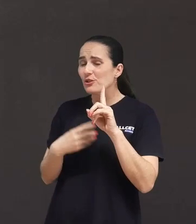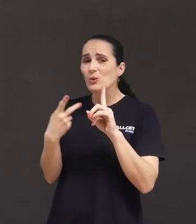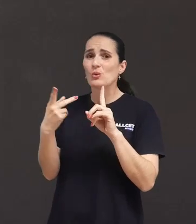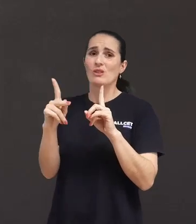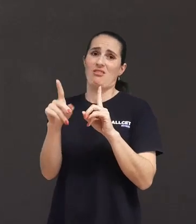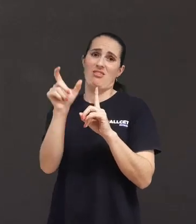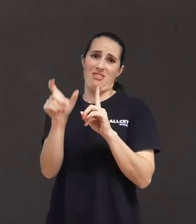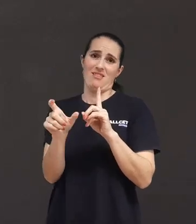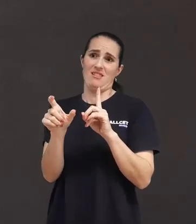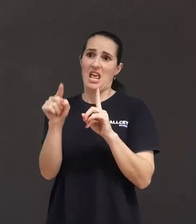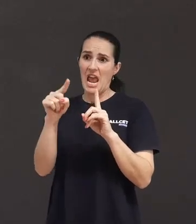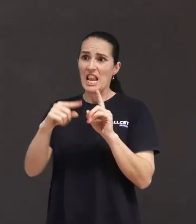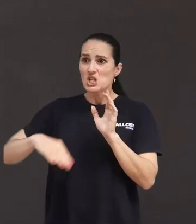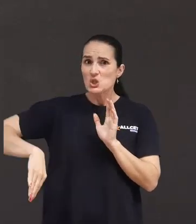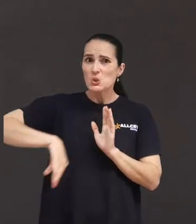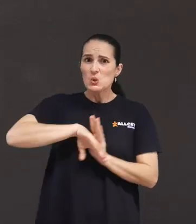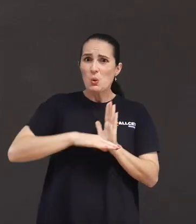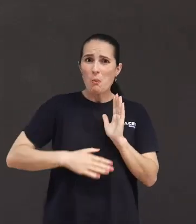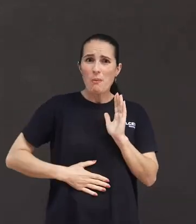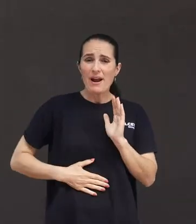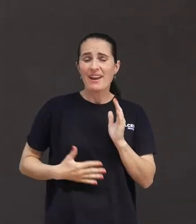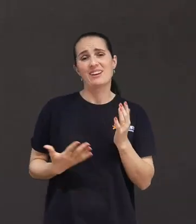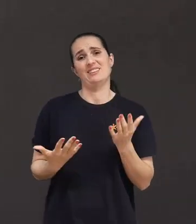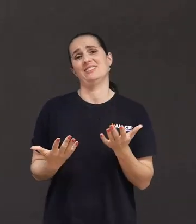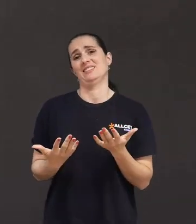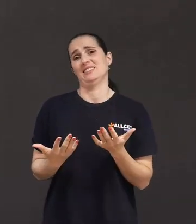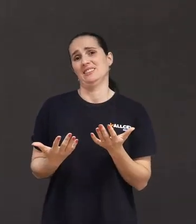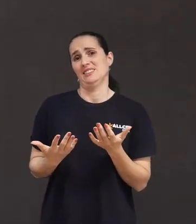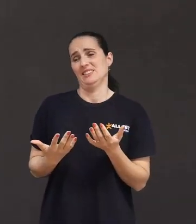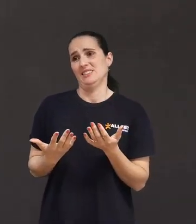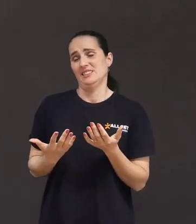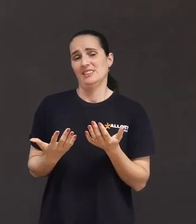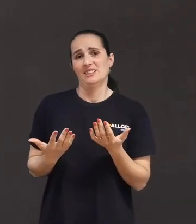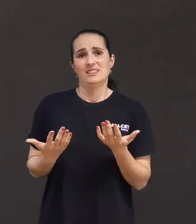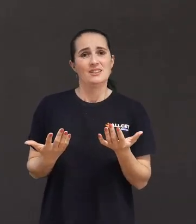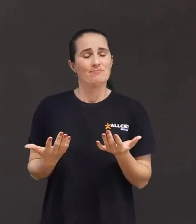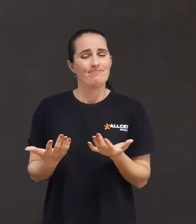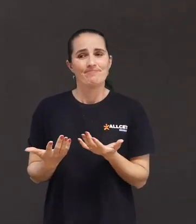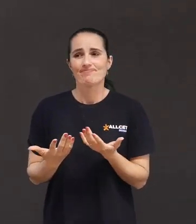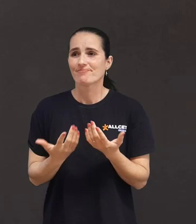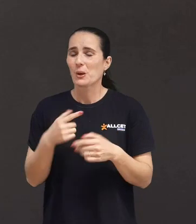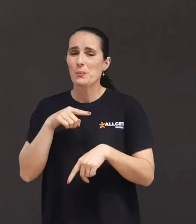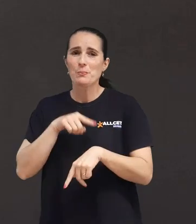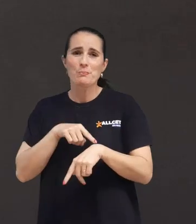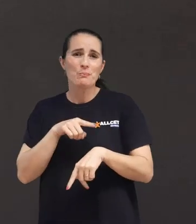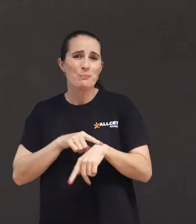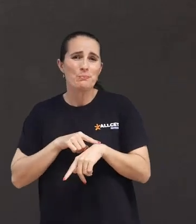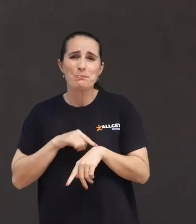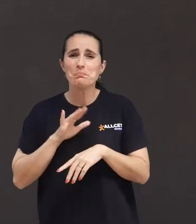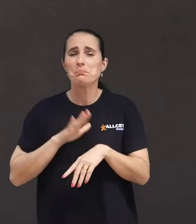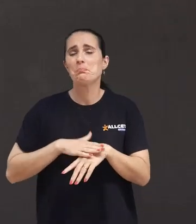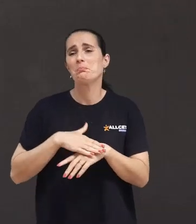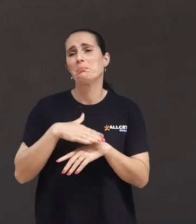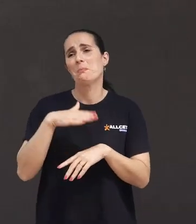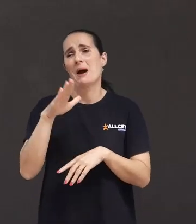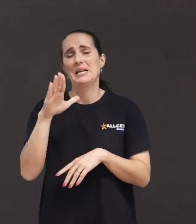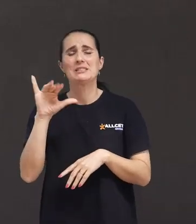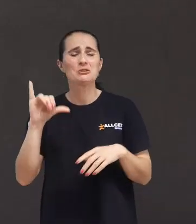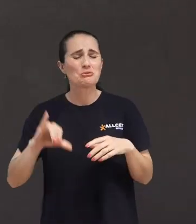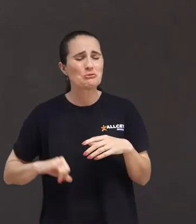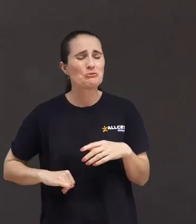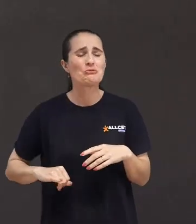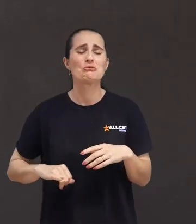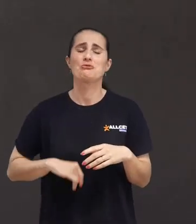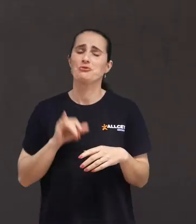bateu justamente, ele me deu um chute na barriga. Então foi um dos momentos mais